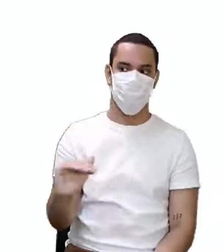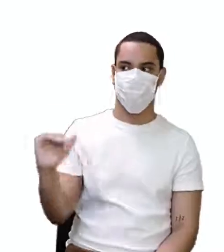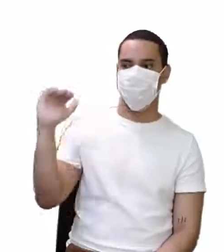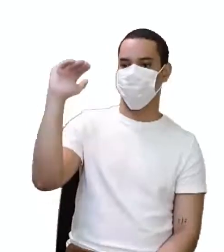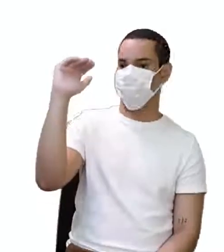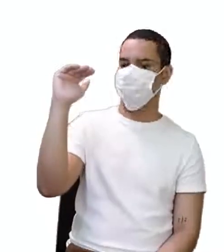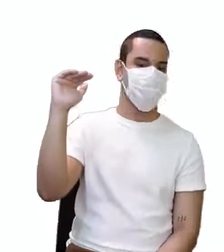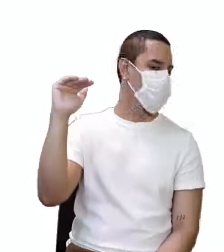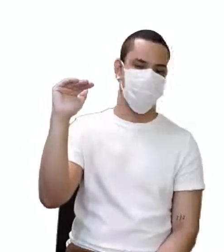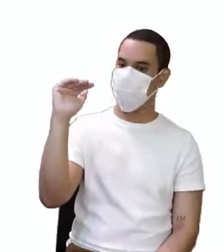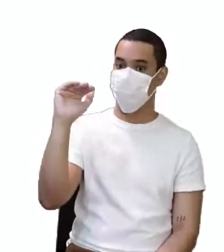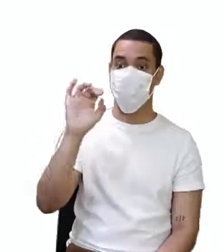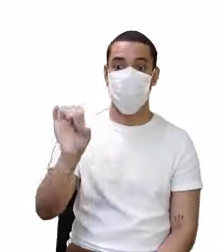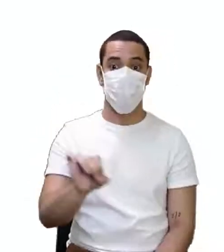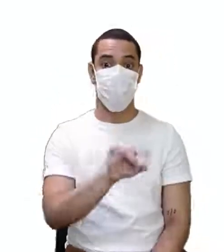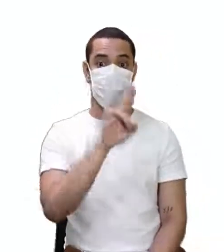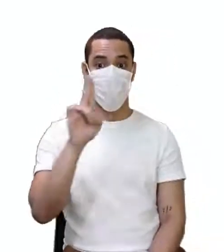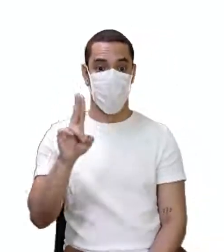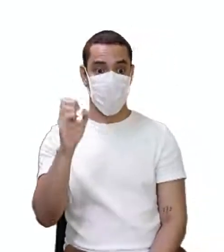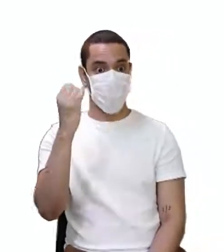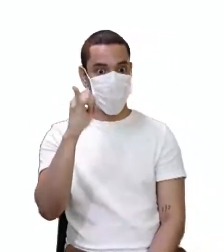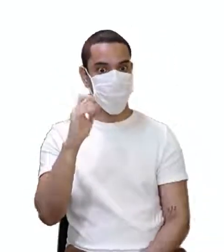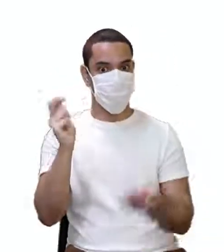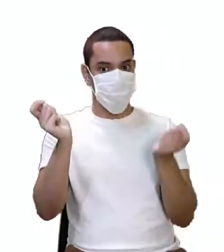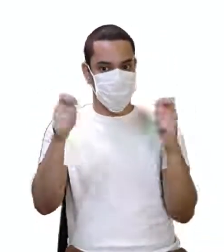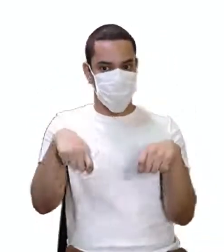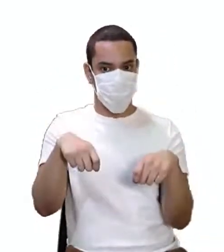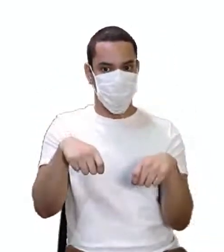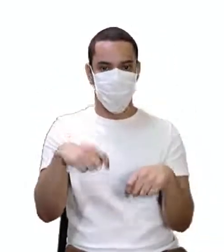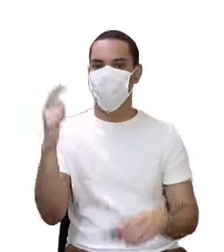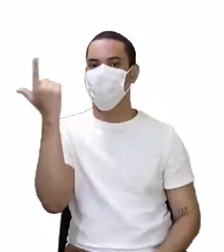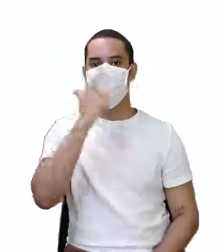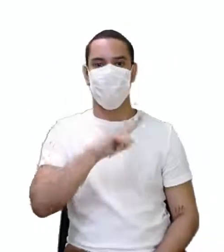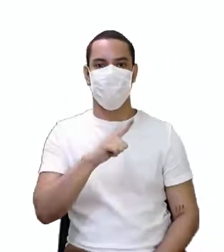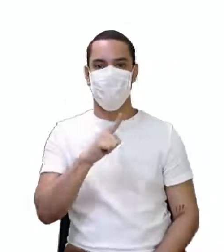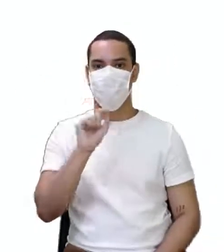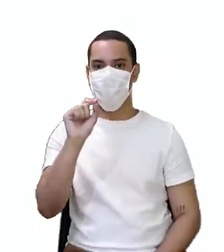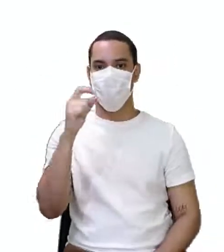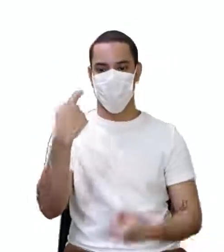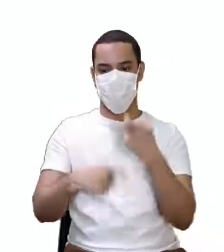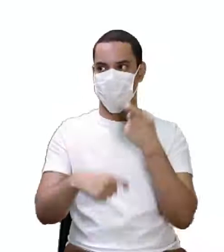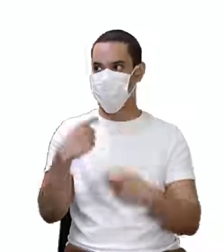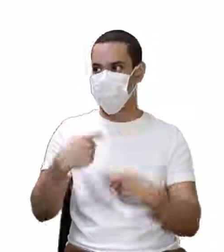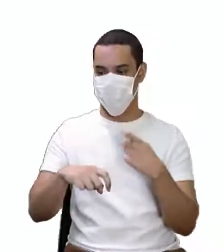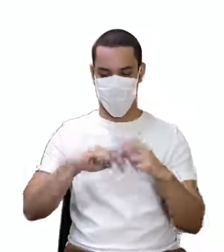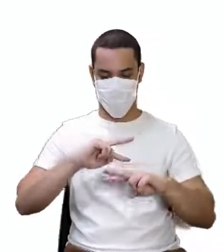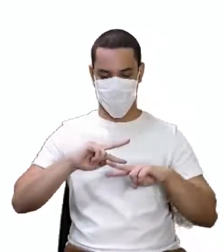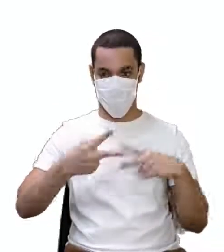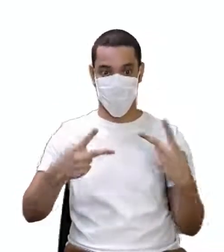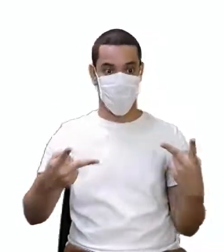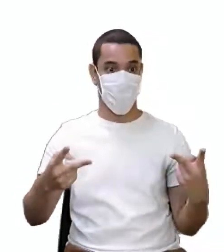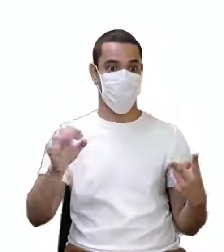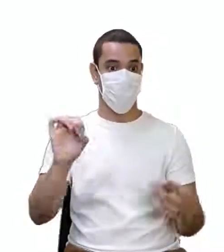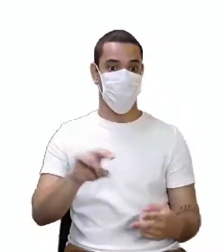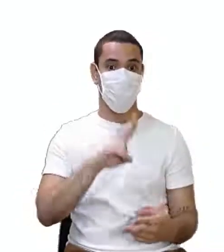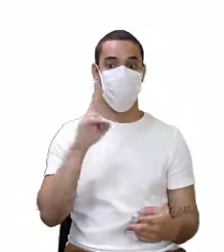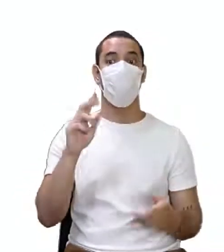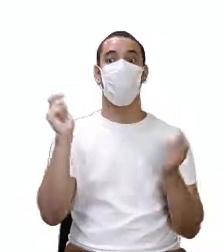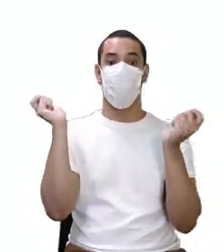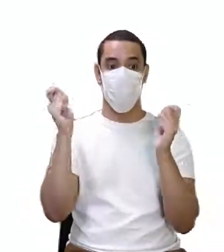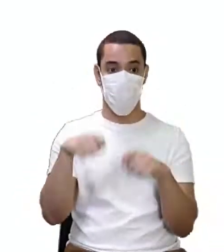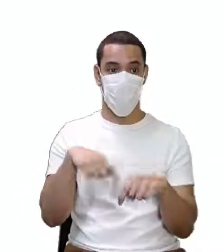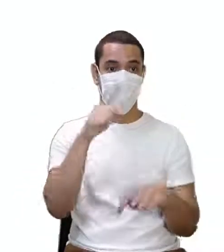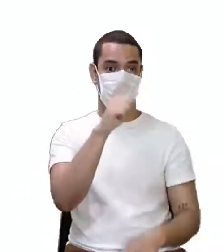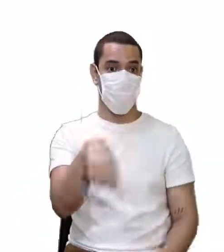à fase adulta. Ou, se ele atingir a fase adulta, ele é estéril. Ou pode ser eliminado pela seleção. Presta